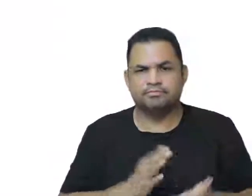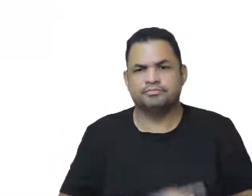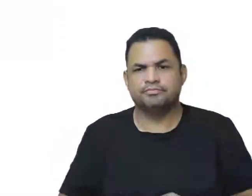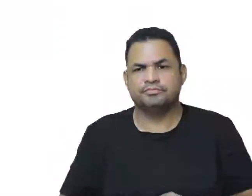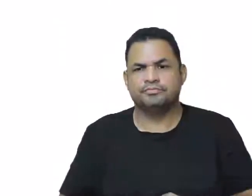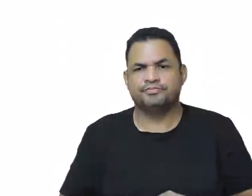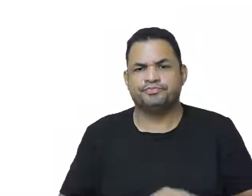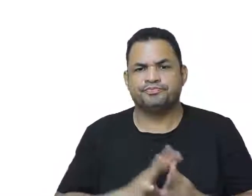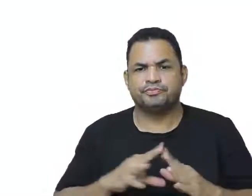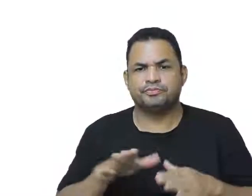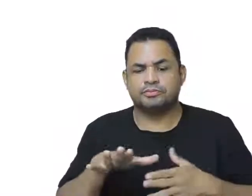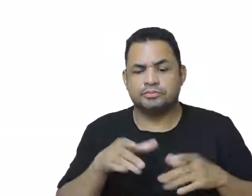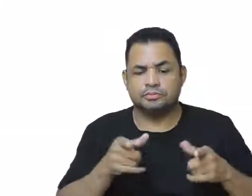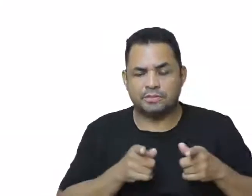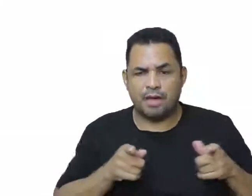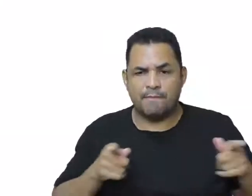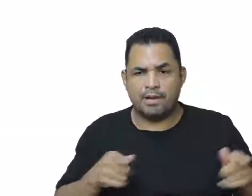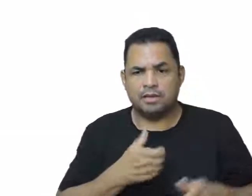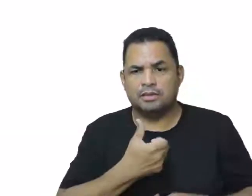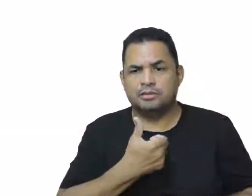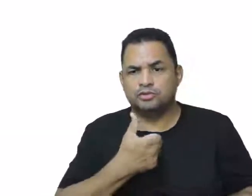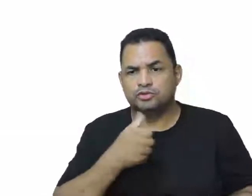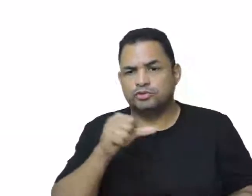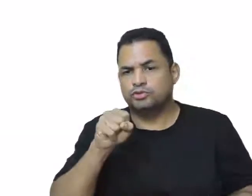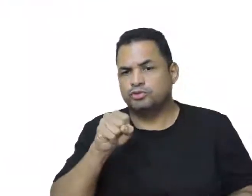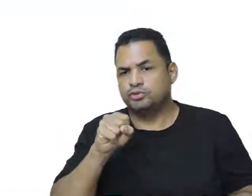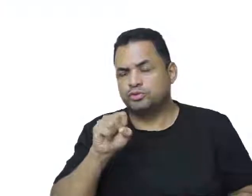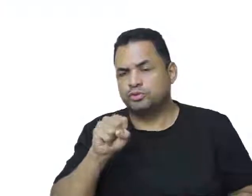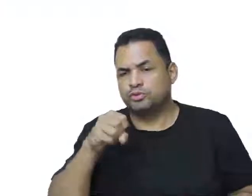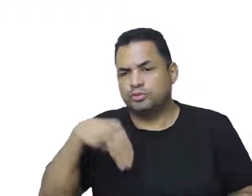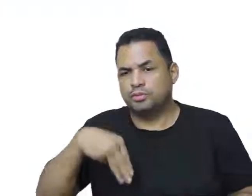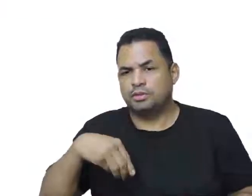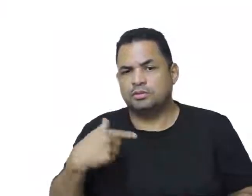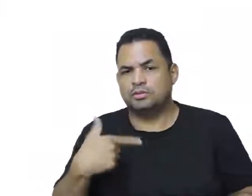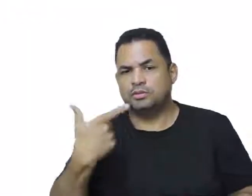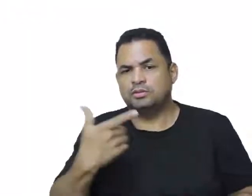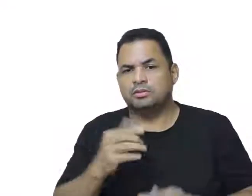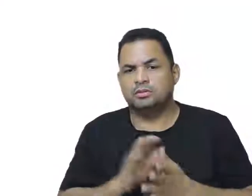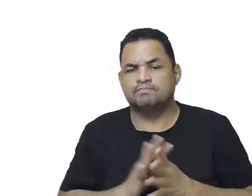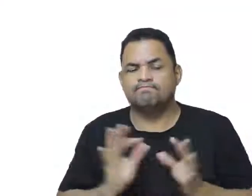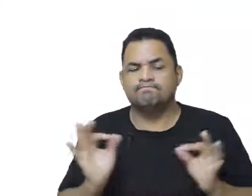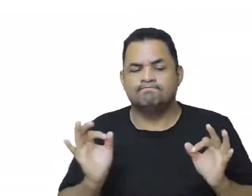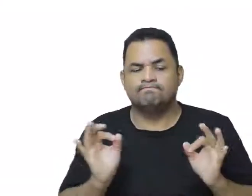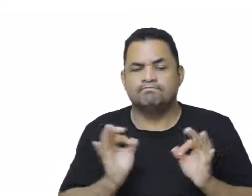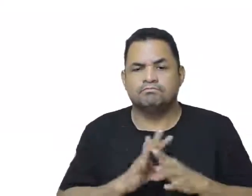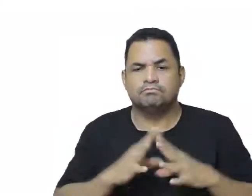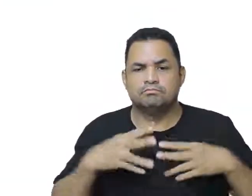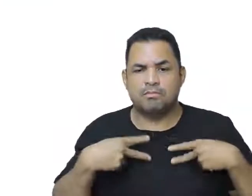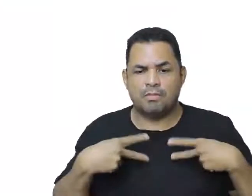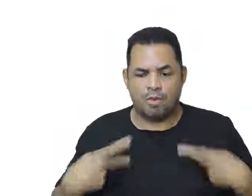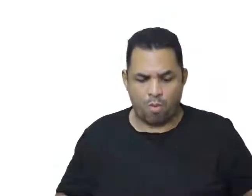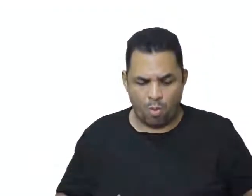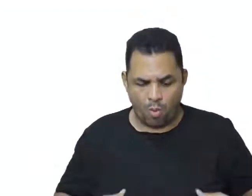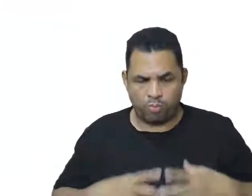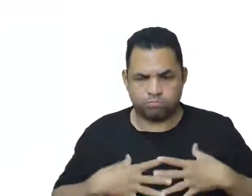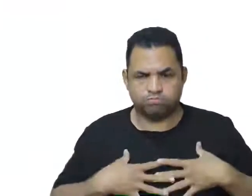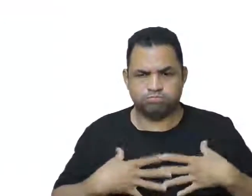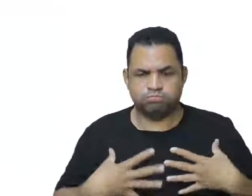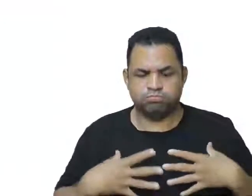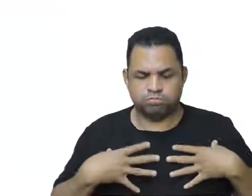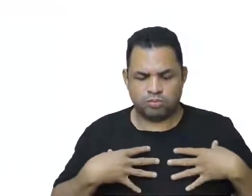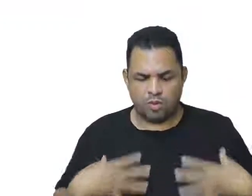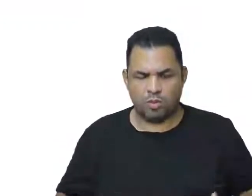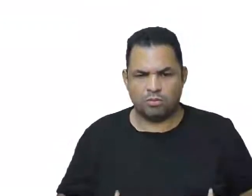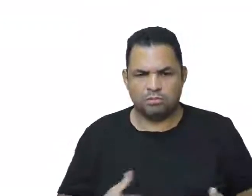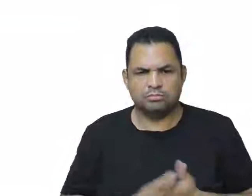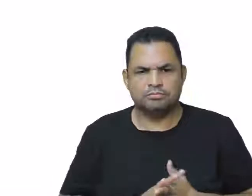uma área total de 18 metros quadrados. É, portanto, o maior órgão do nosso corpo. Aí vocês podem